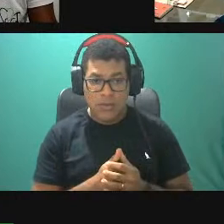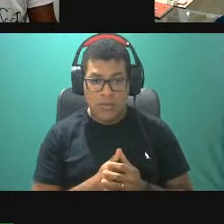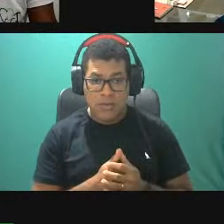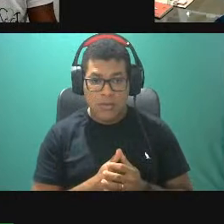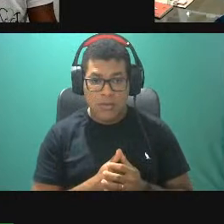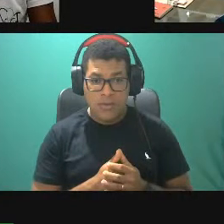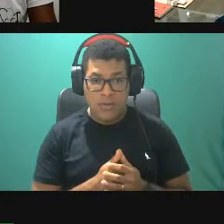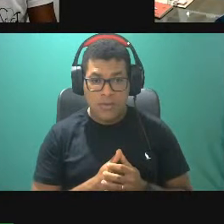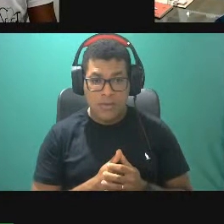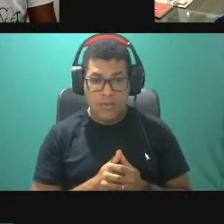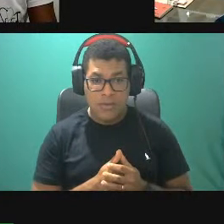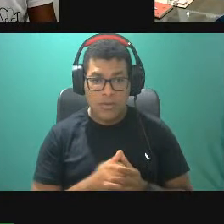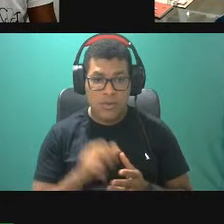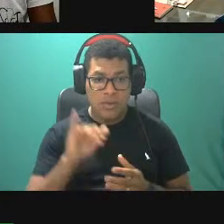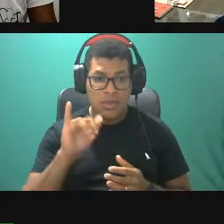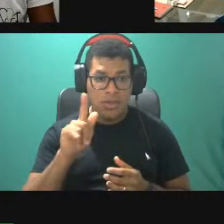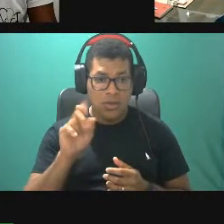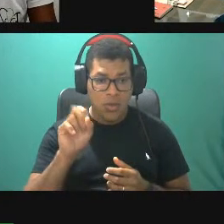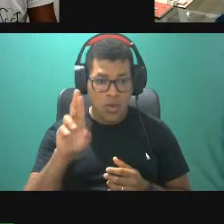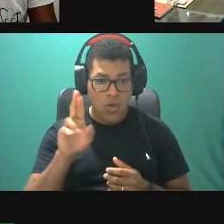Quer responder essa, Igor?